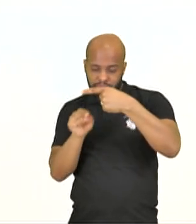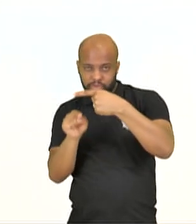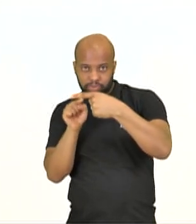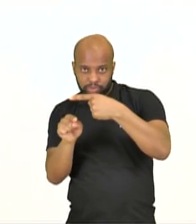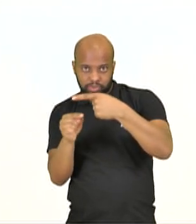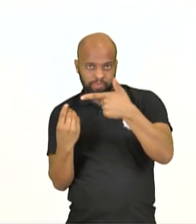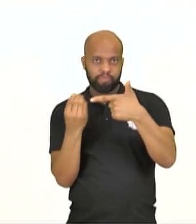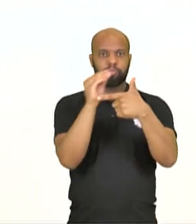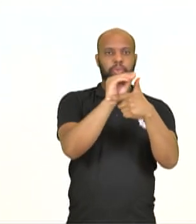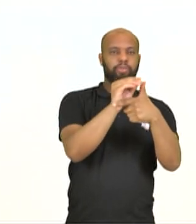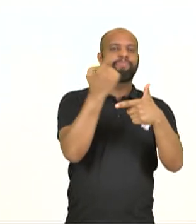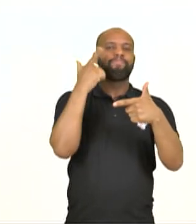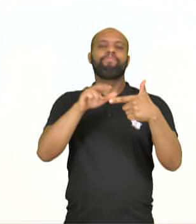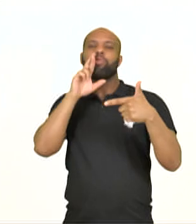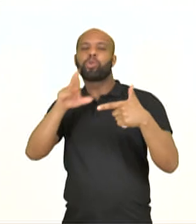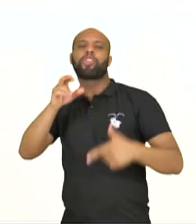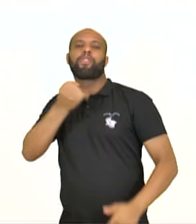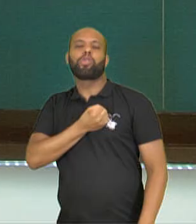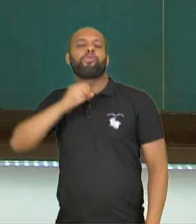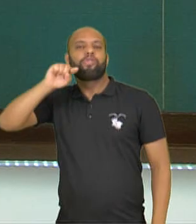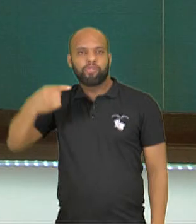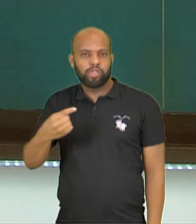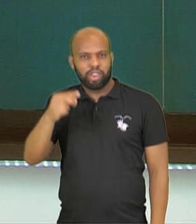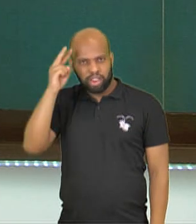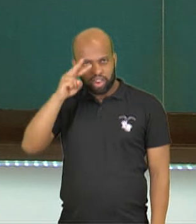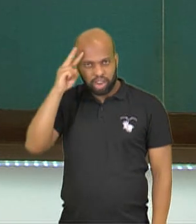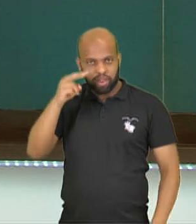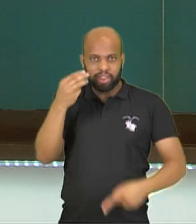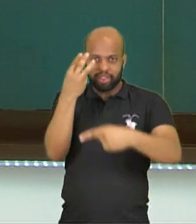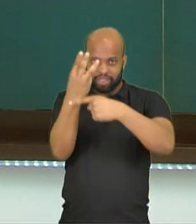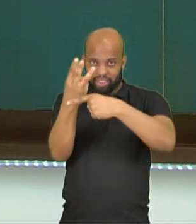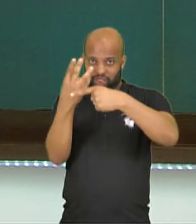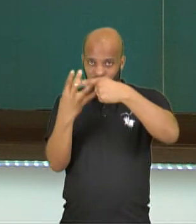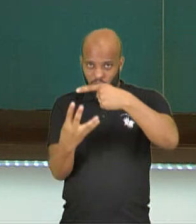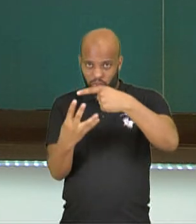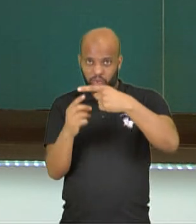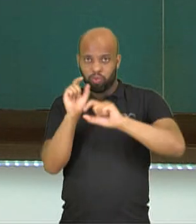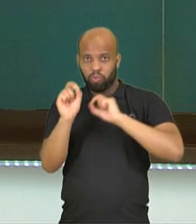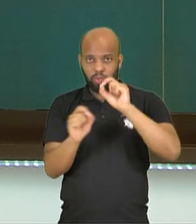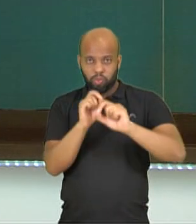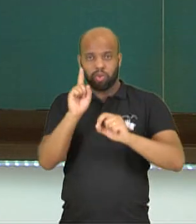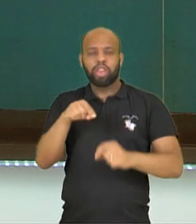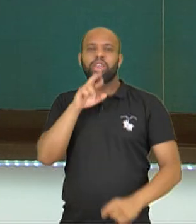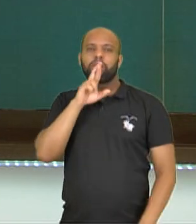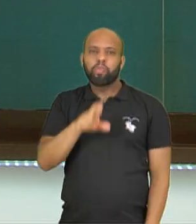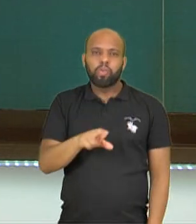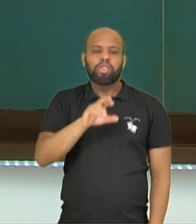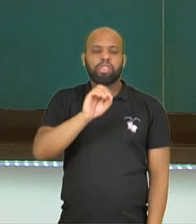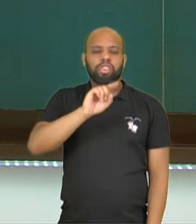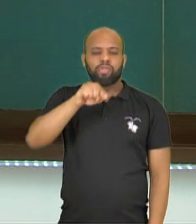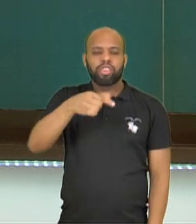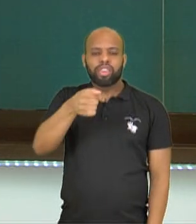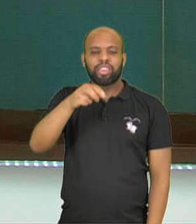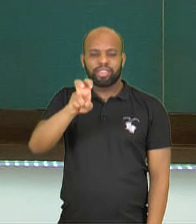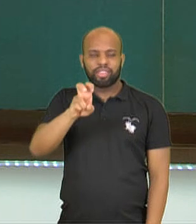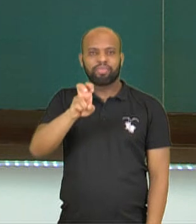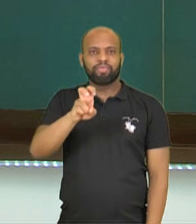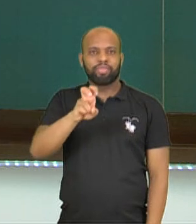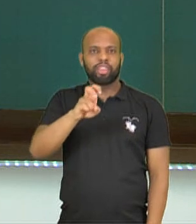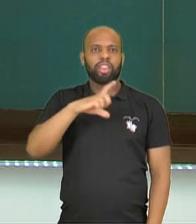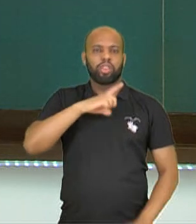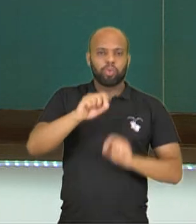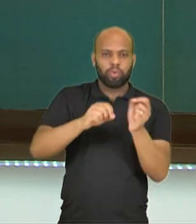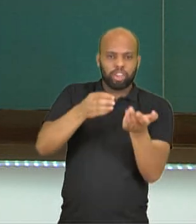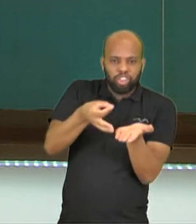deste número fracionário. Lembra lá do 3/4 de xícaras de açúcar? Então, 0,75 da xícara, mais da